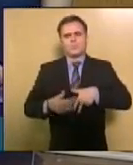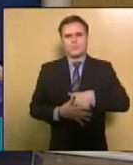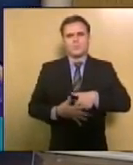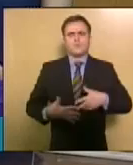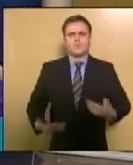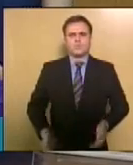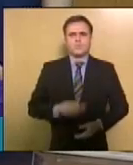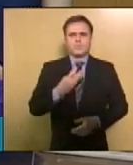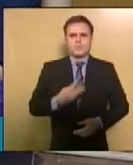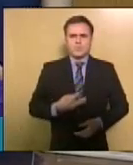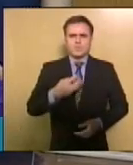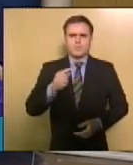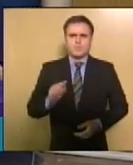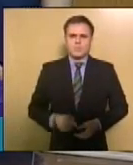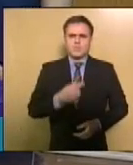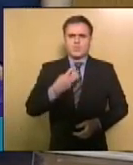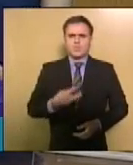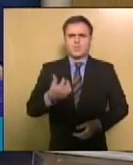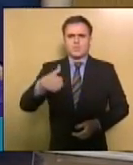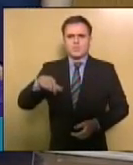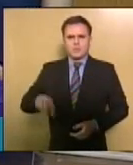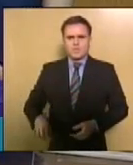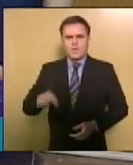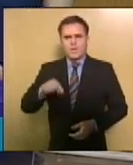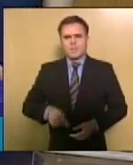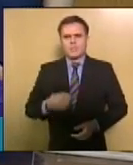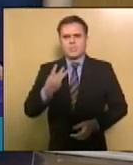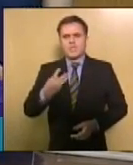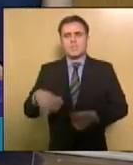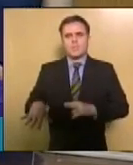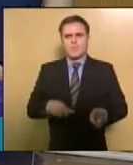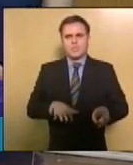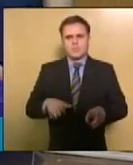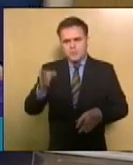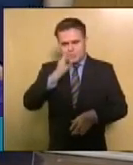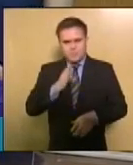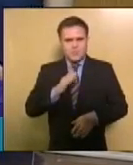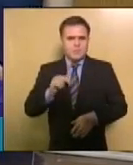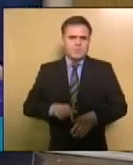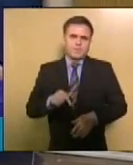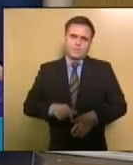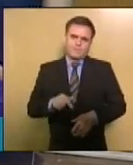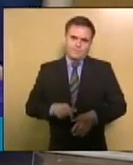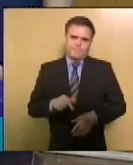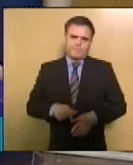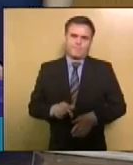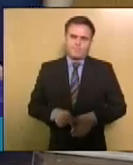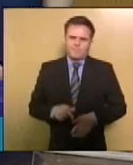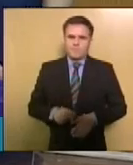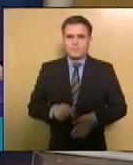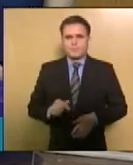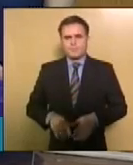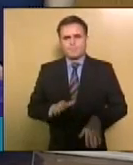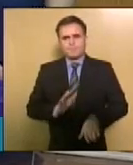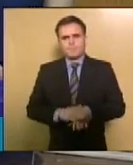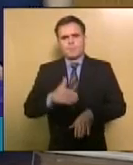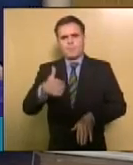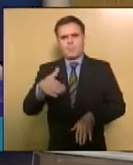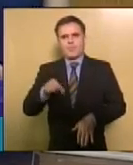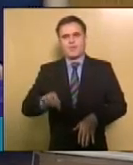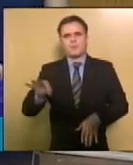3319 pessoas é o que morre aqui em três semanas no Brasil no Brasil mais de